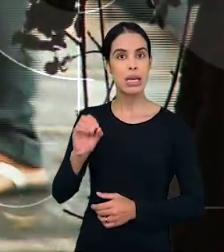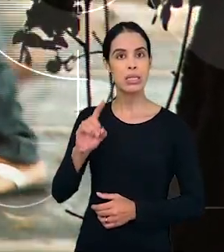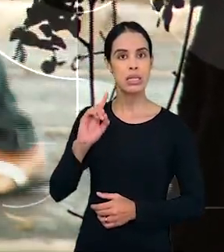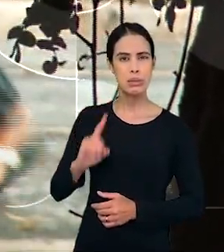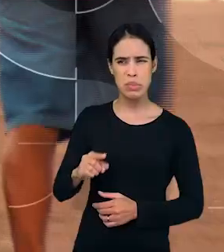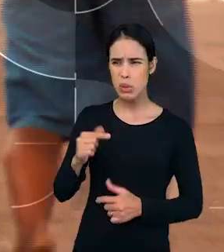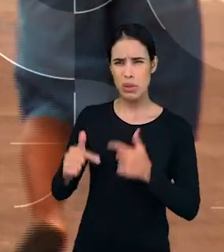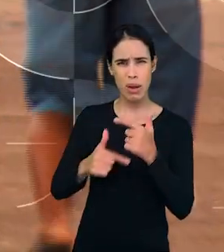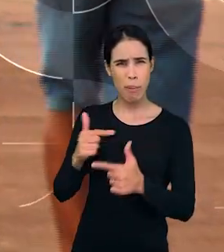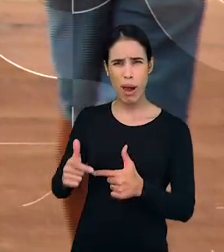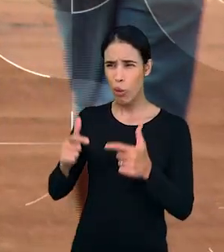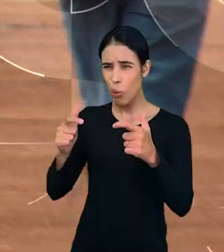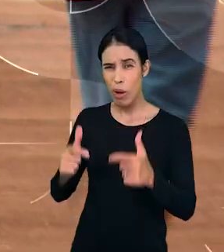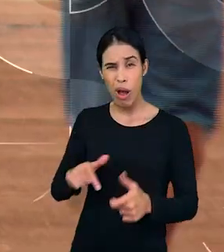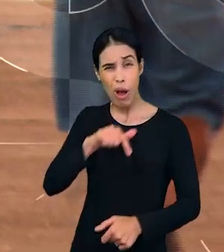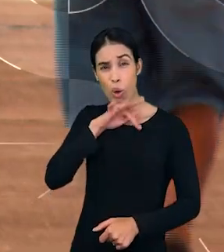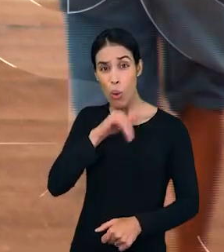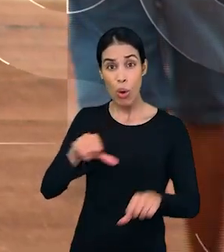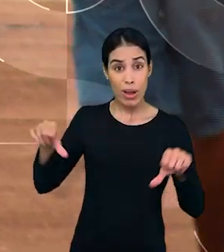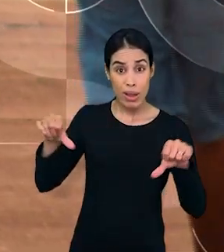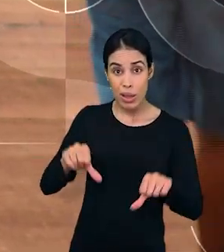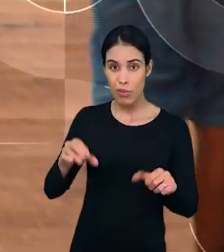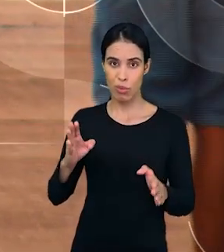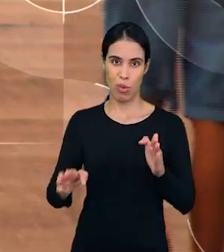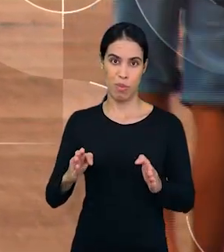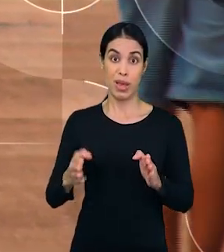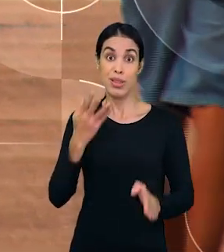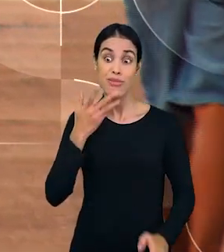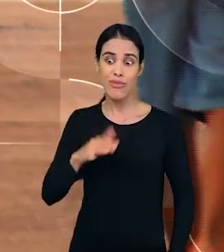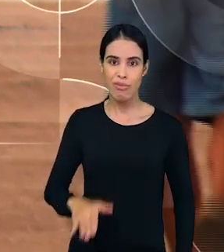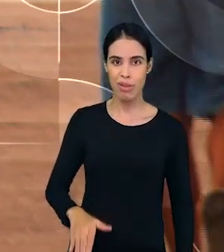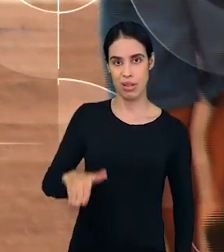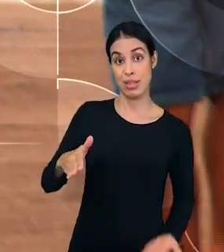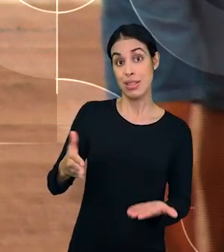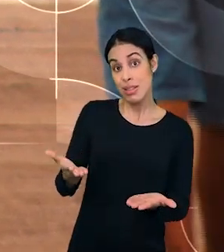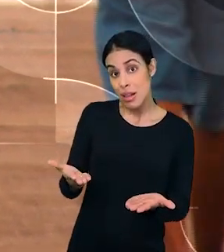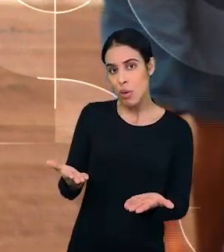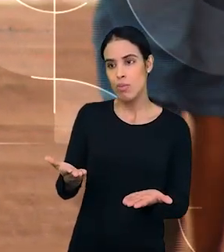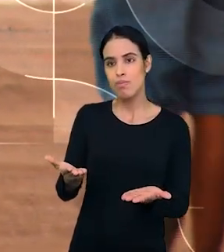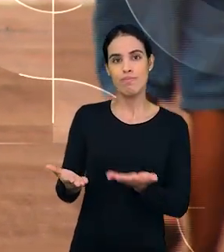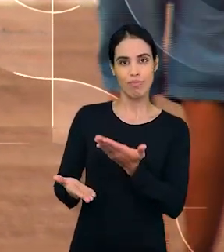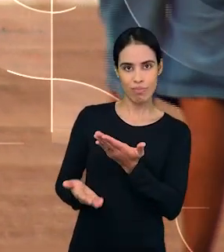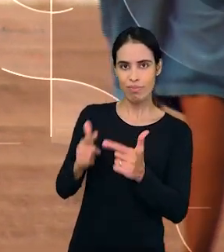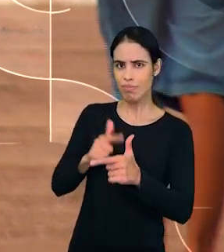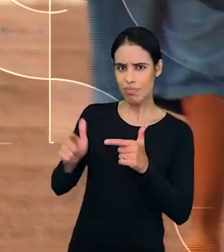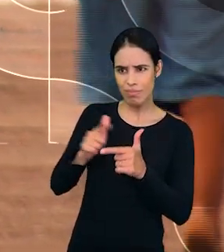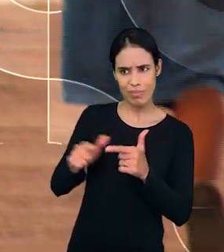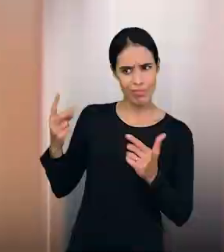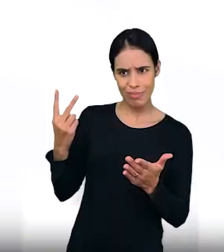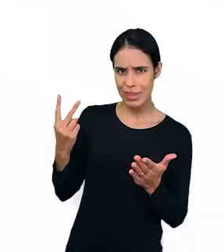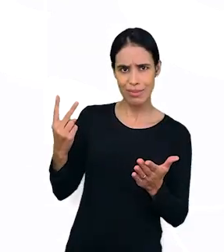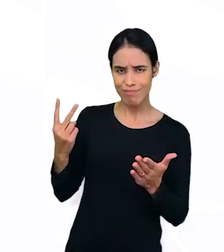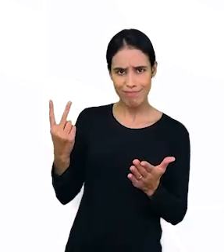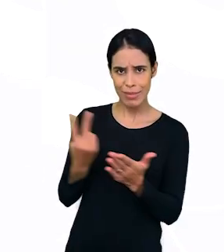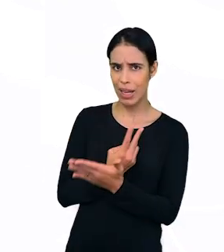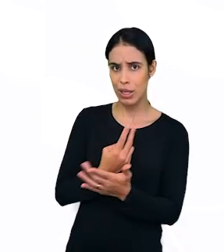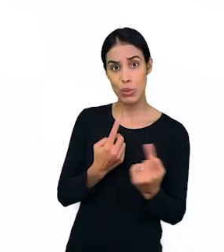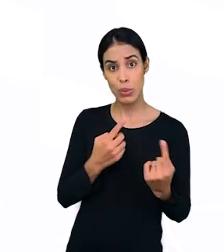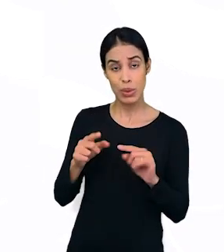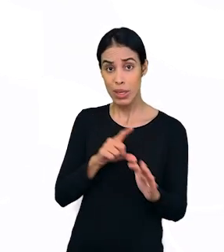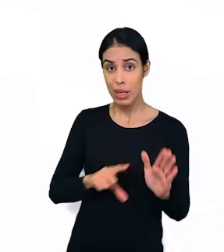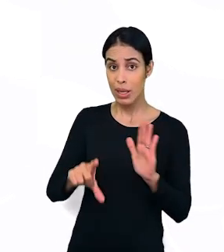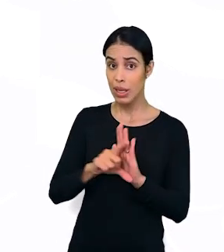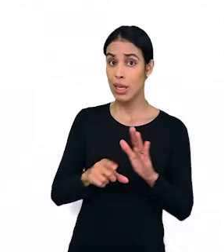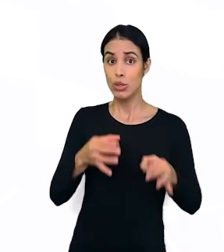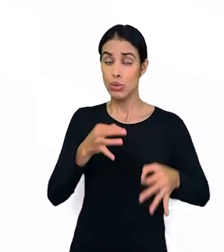mil exercem as piores formas de trabalho na infância. Para contribuir com a eliminação desse tipo de ilegalidade, a Justiça do